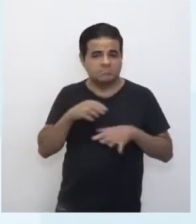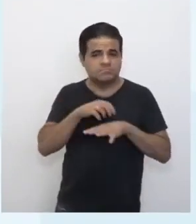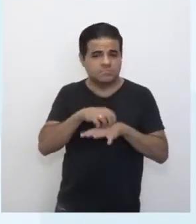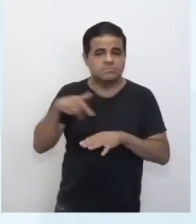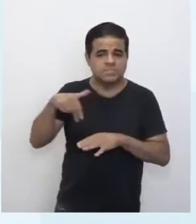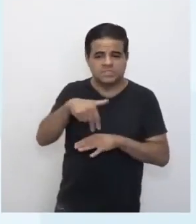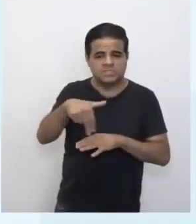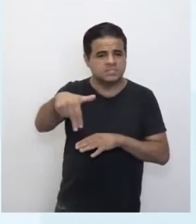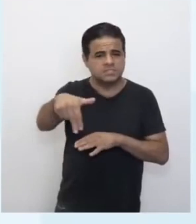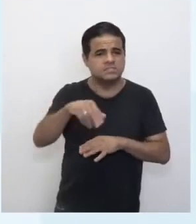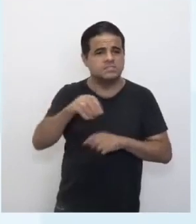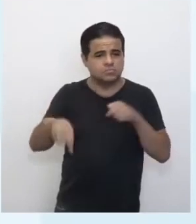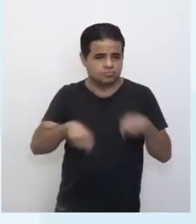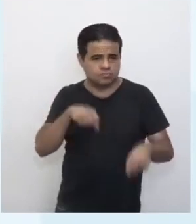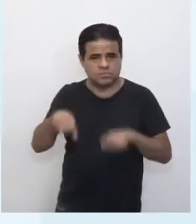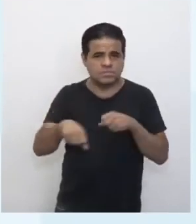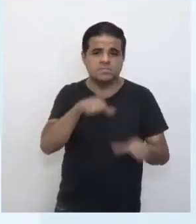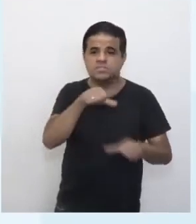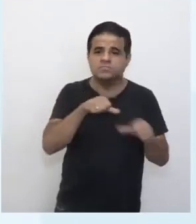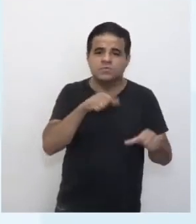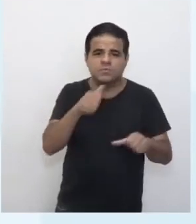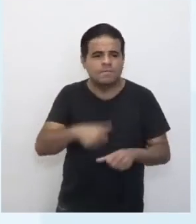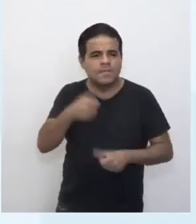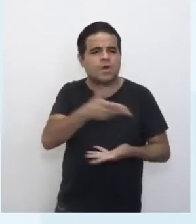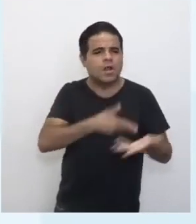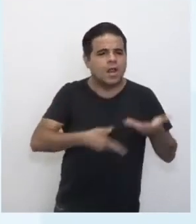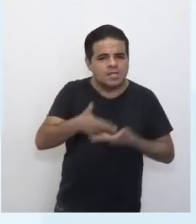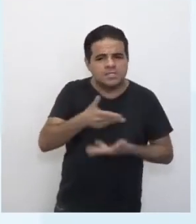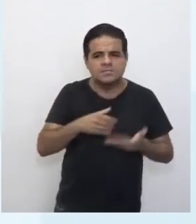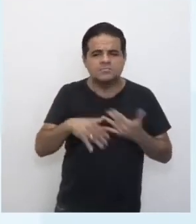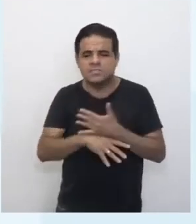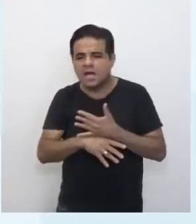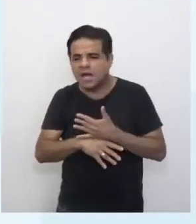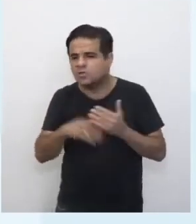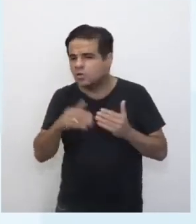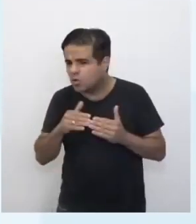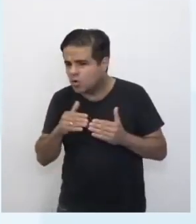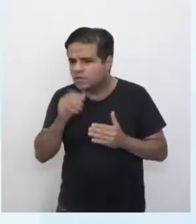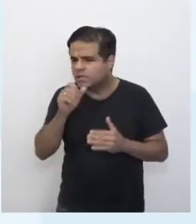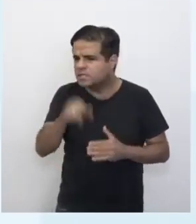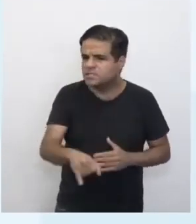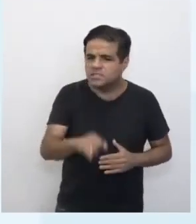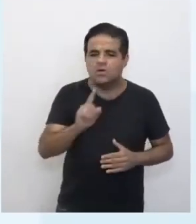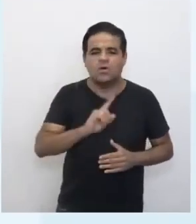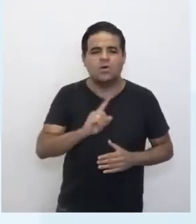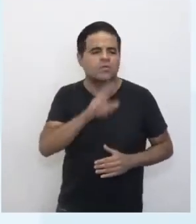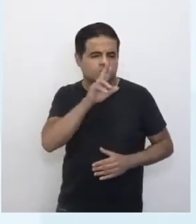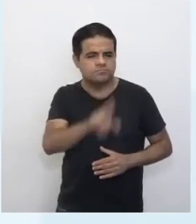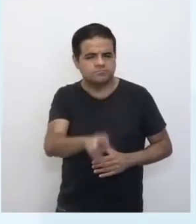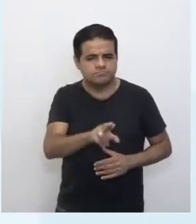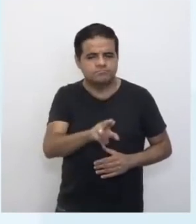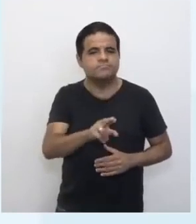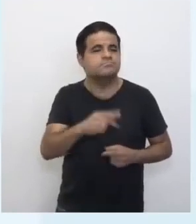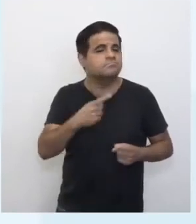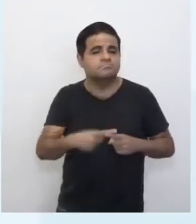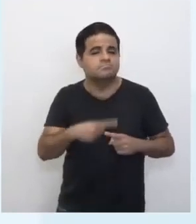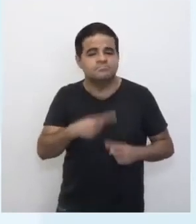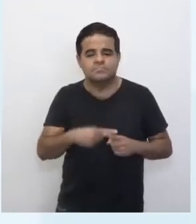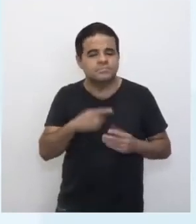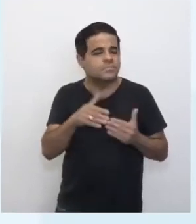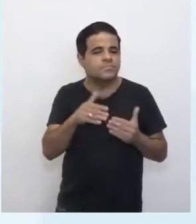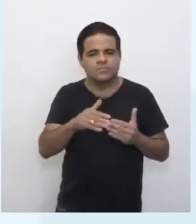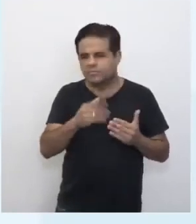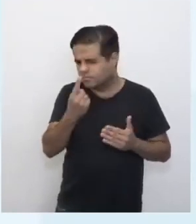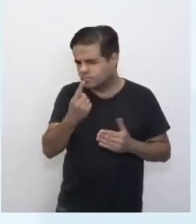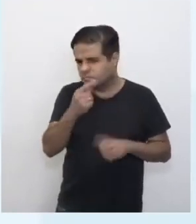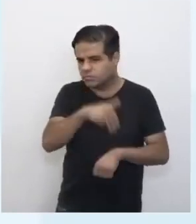relação com as cidades. Concorda? Sim ou não? Argumente e responda aí por que concorda.